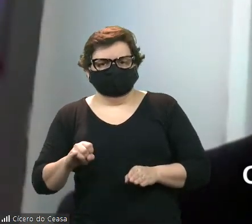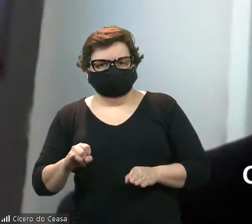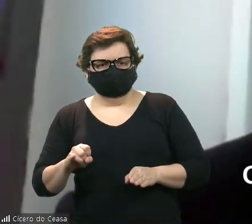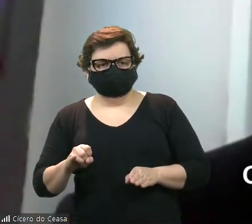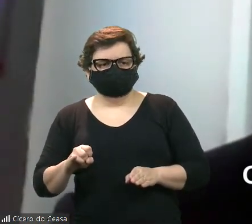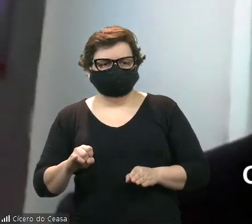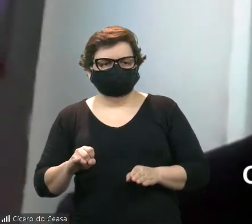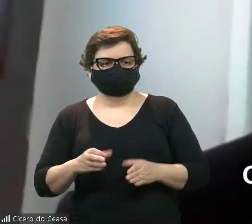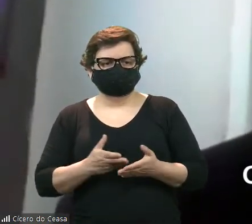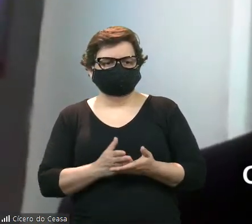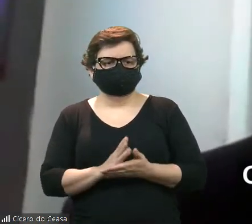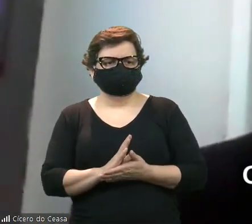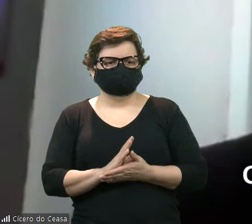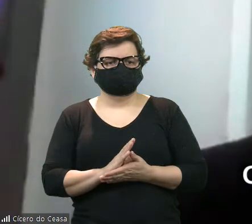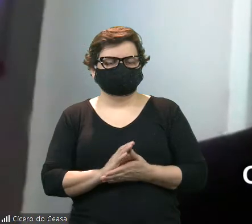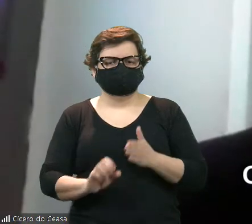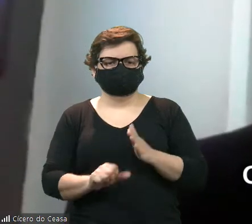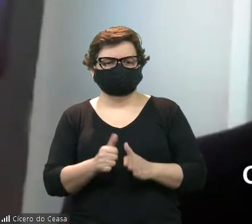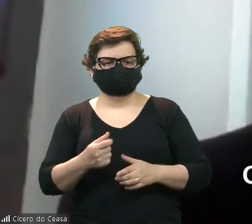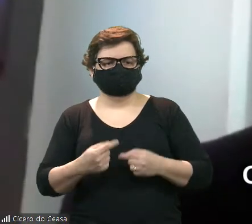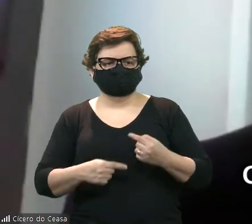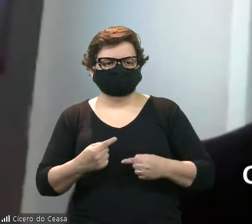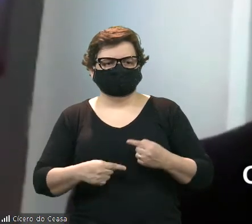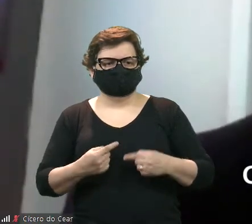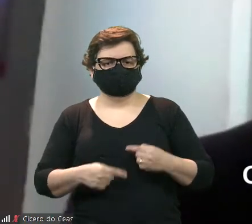em vista a relevância das matérias.